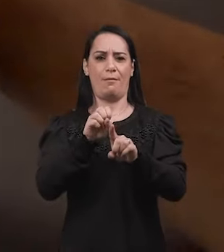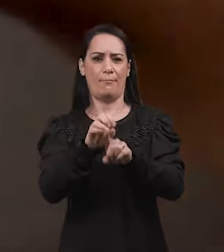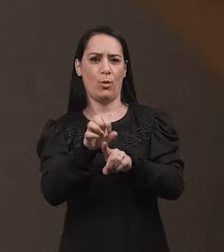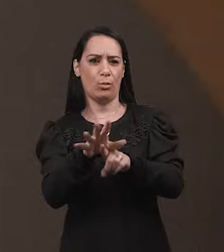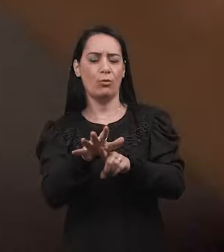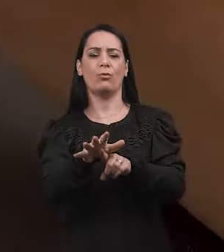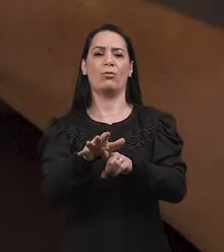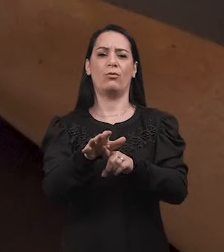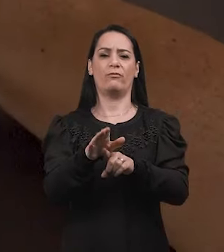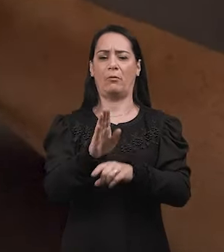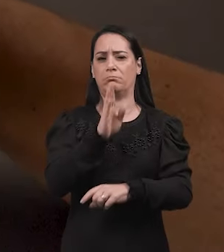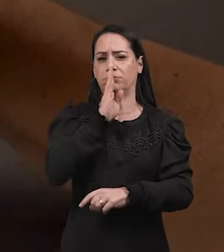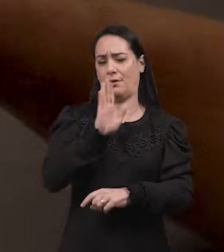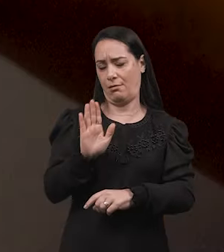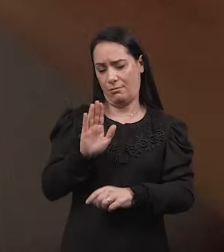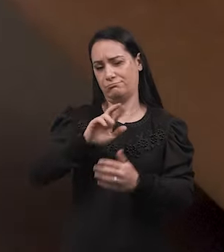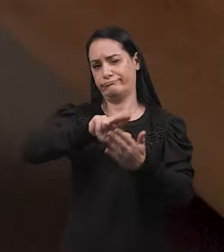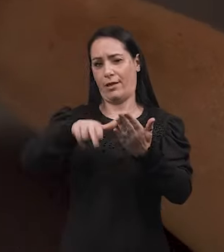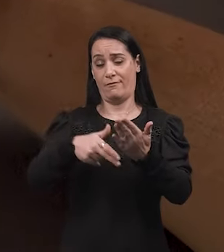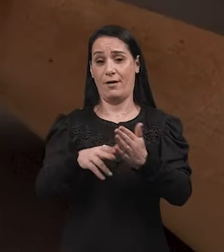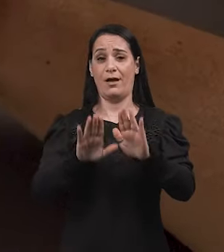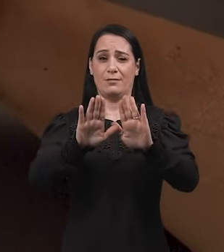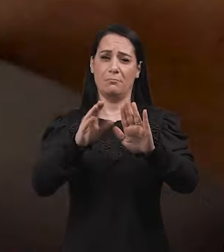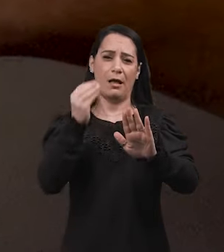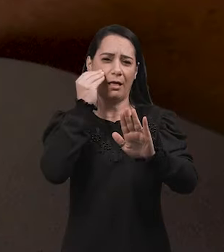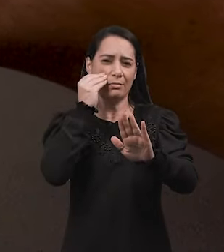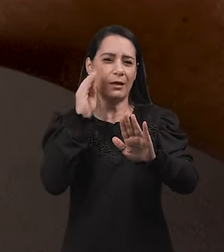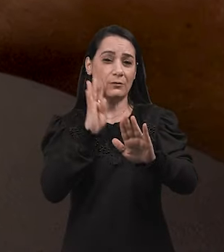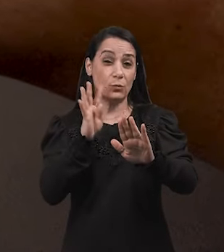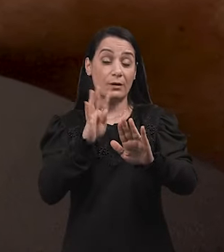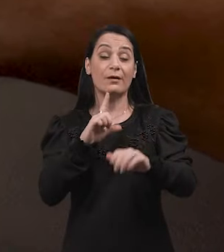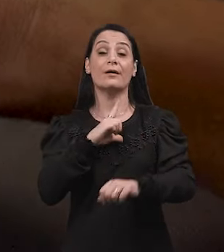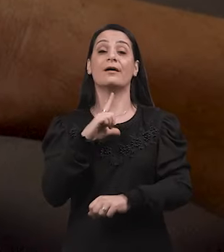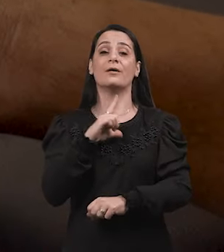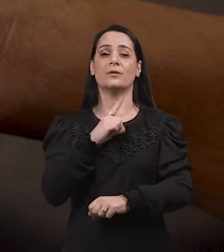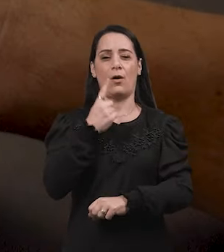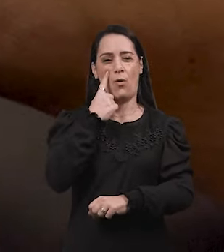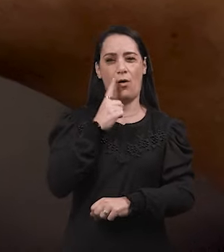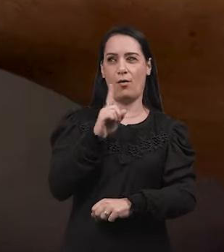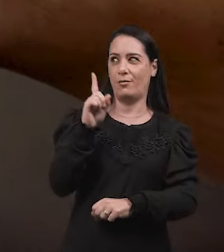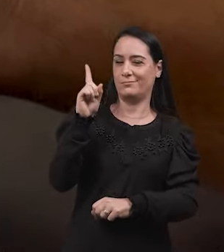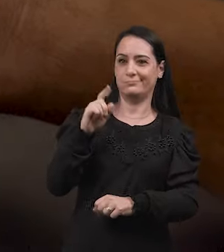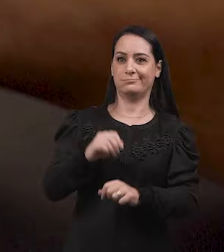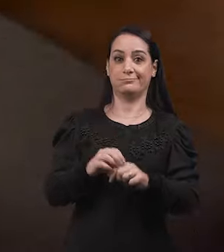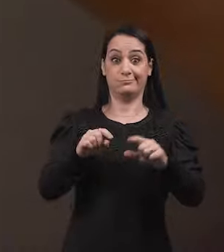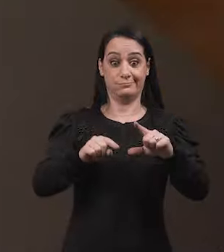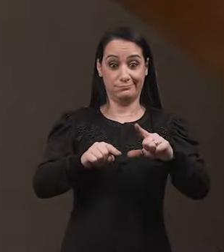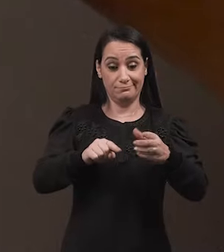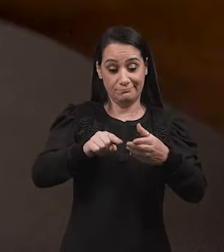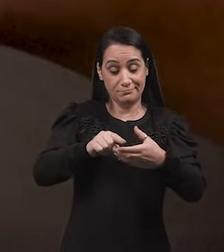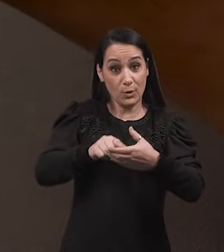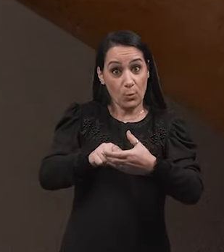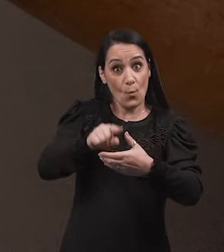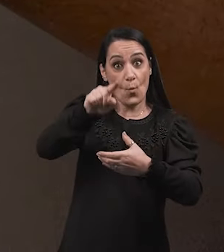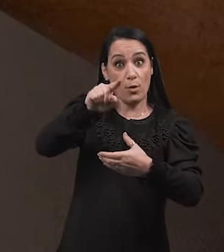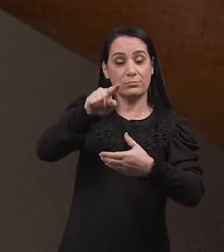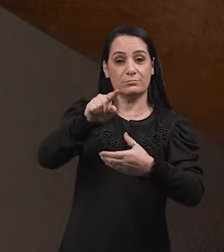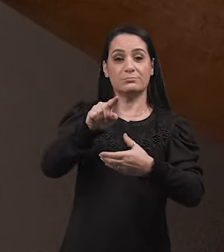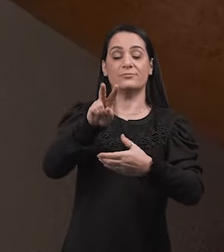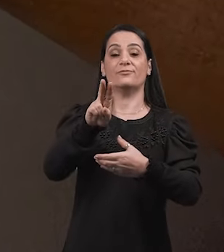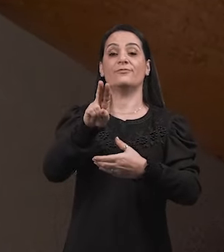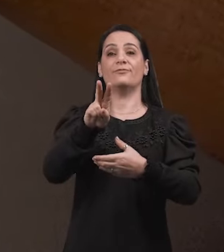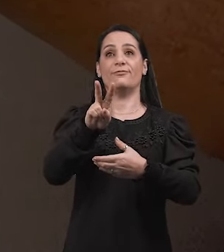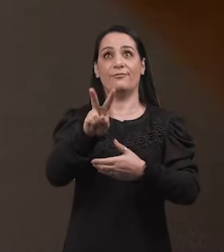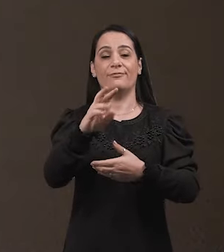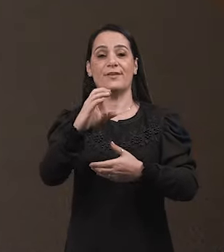Wi-Fi, Bluetooth, para não perturbar e assim por diante. Mas tem um teste muito legal que é este aqui. Você arrasta para cima